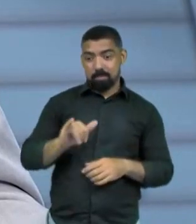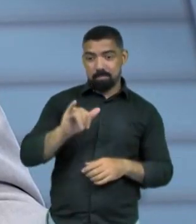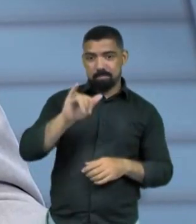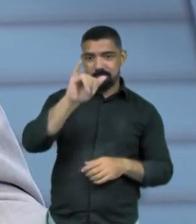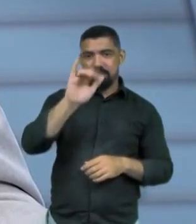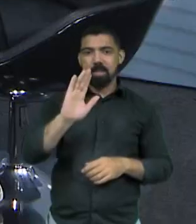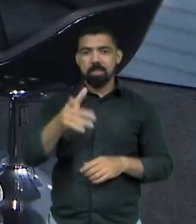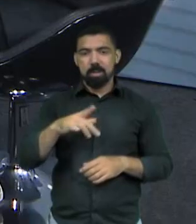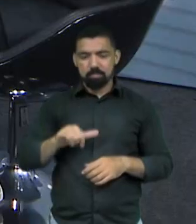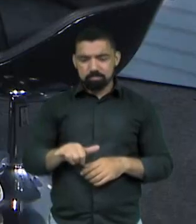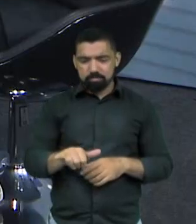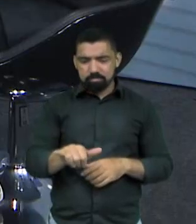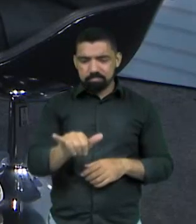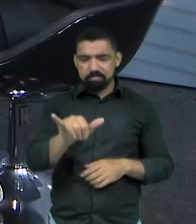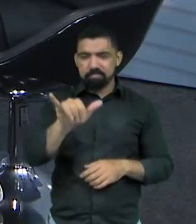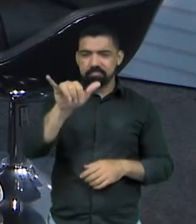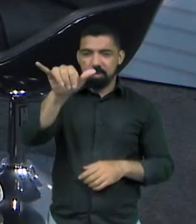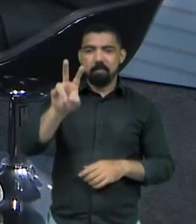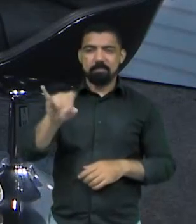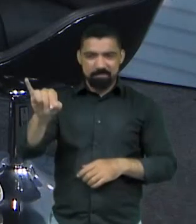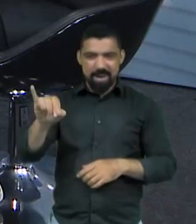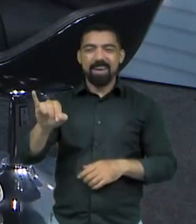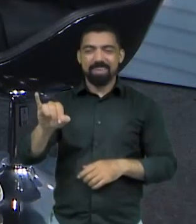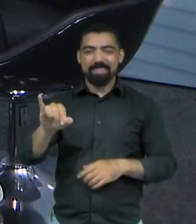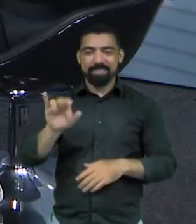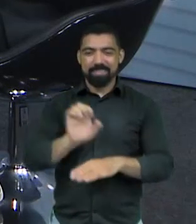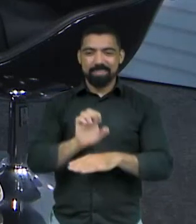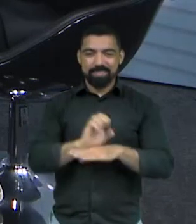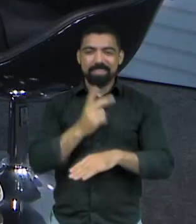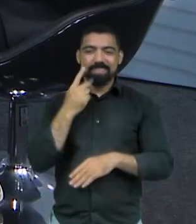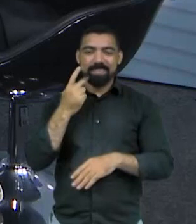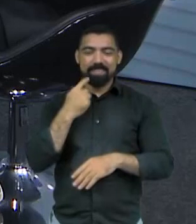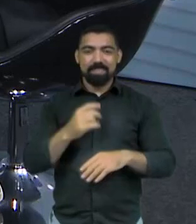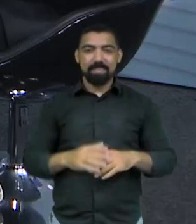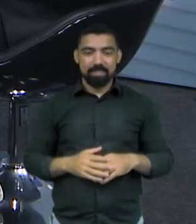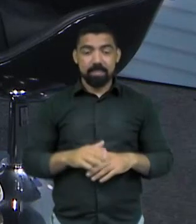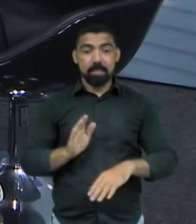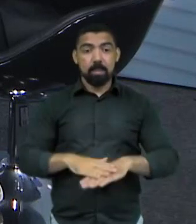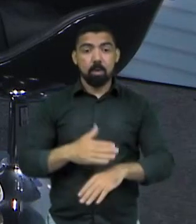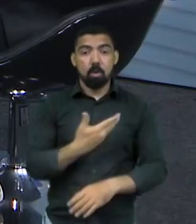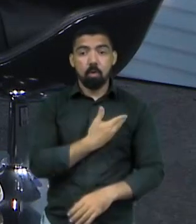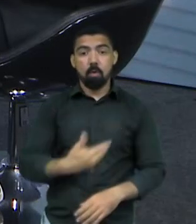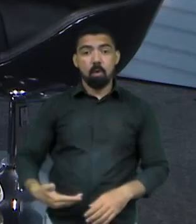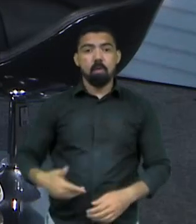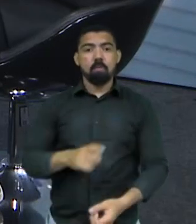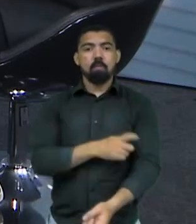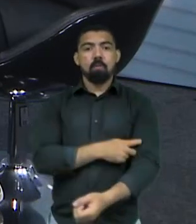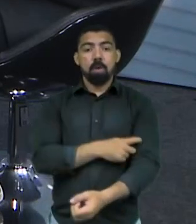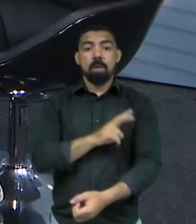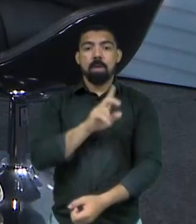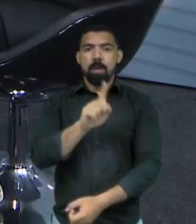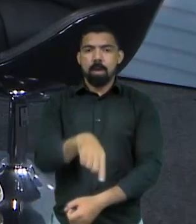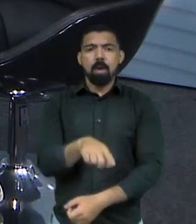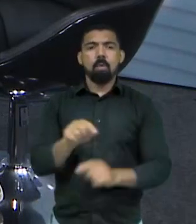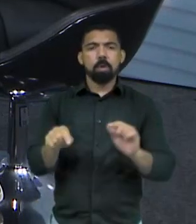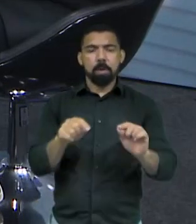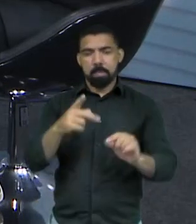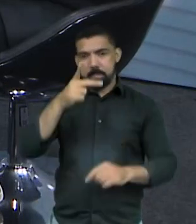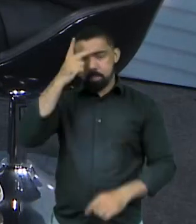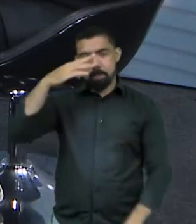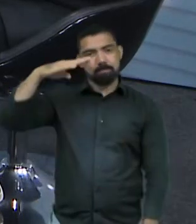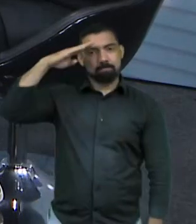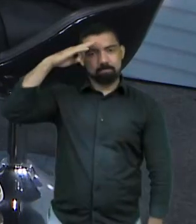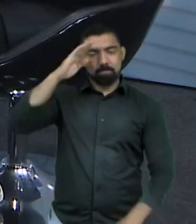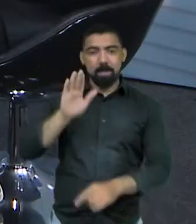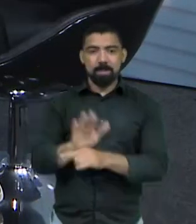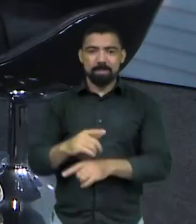da pista, né? Exatamente. Quer dizer, e o Veradelman está sentado na cabine, né, para alçar voo, né? Boa tripulação.